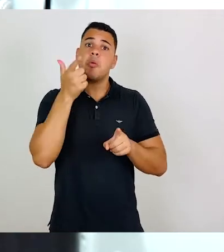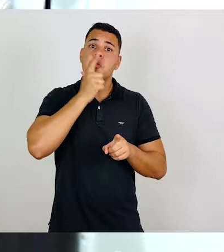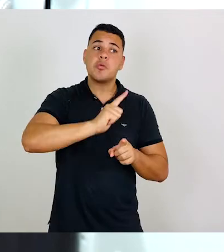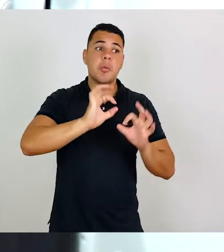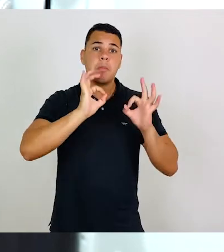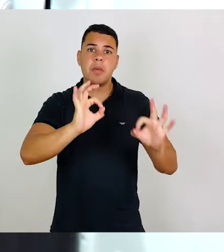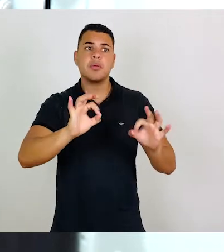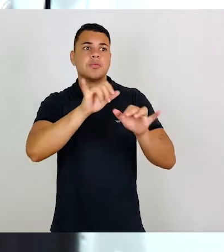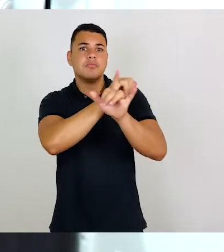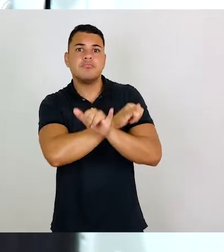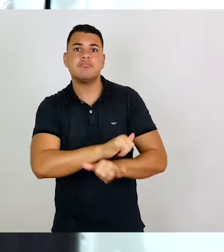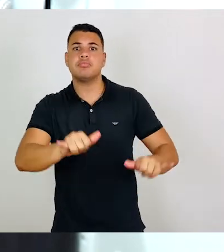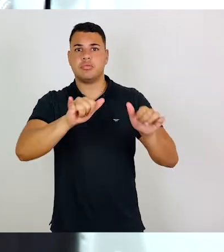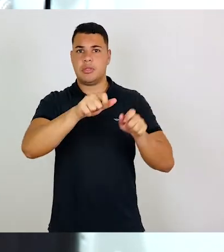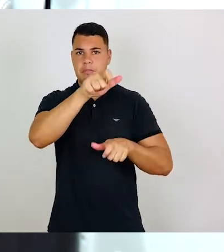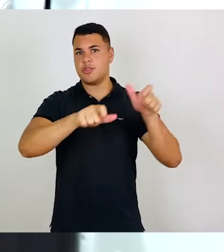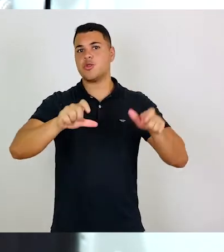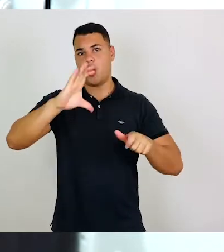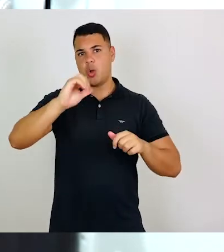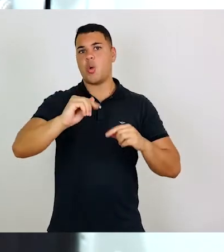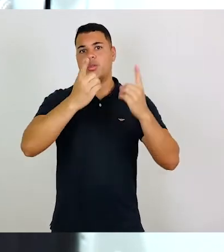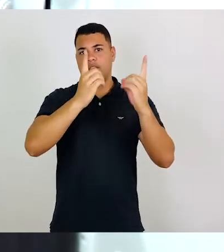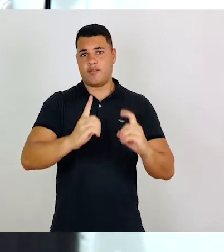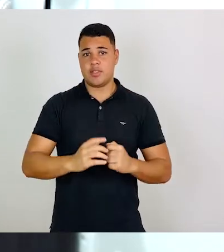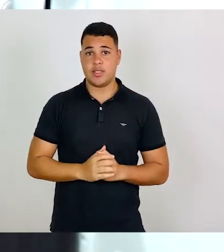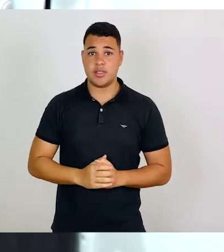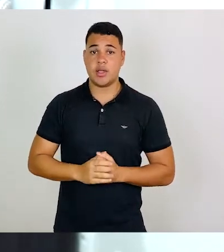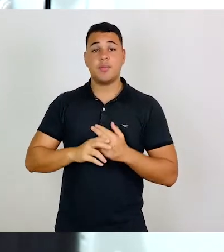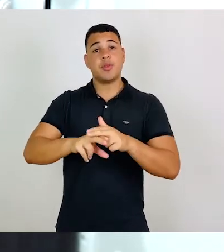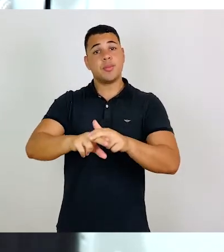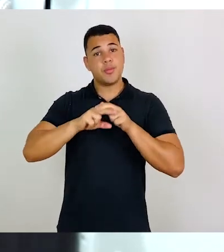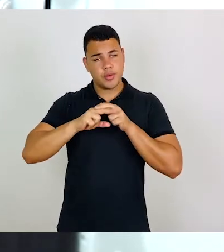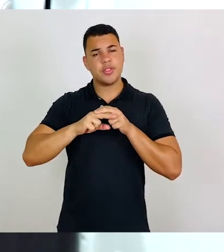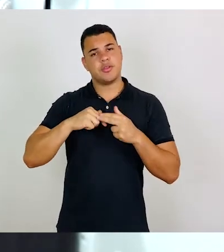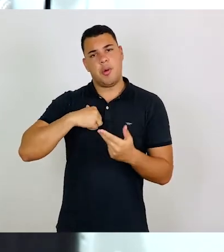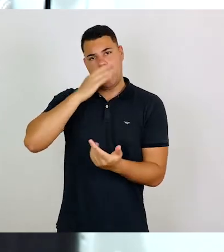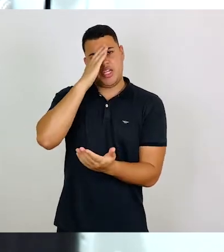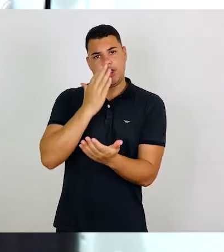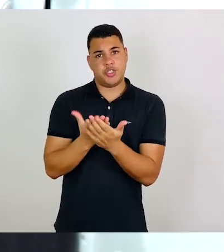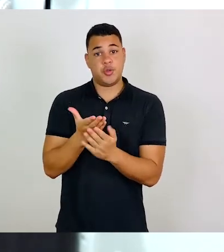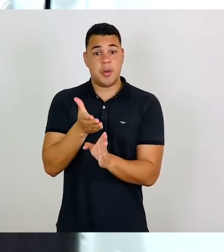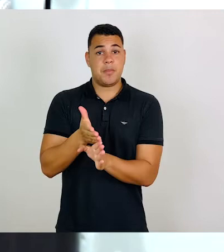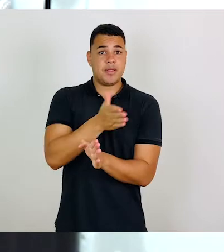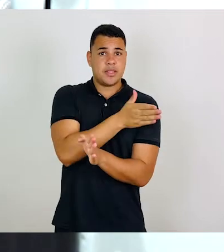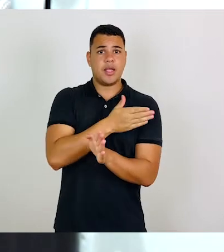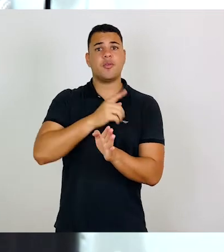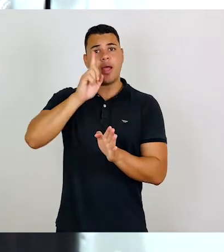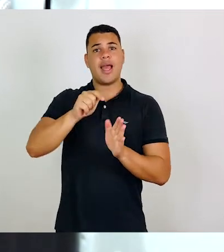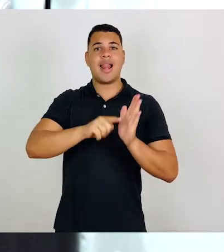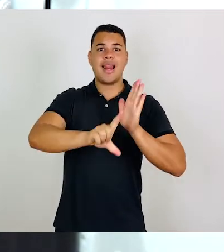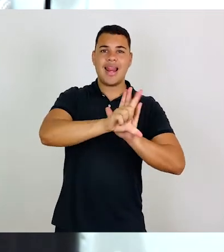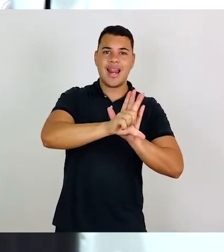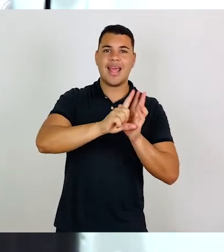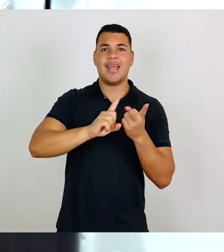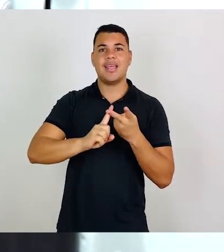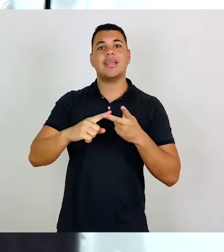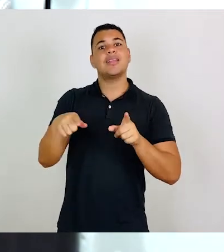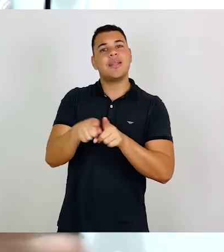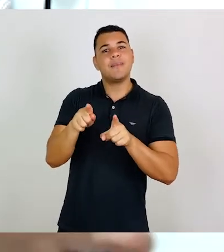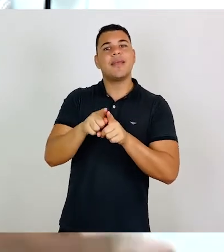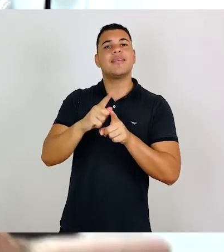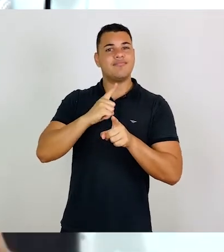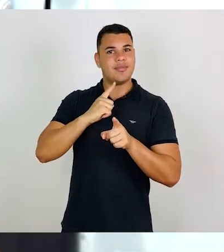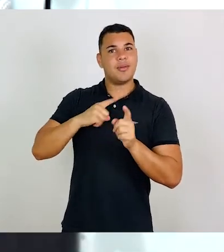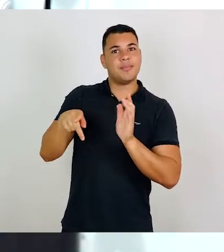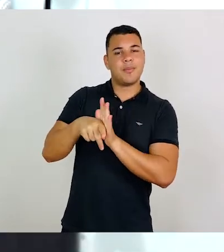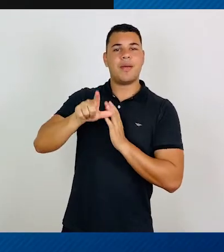elas efetivamente cheguem e impactem na escolarização da pessoa com deficiência. Eu acho que